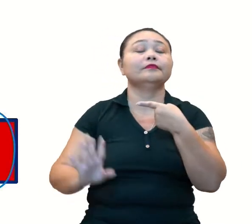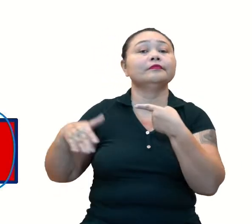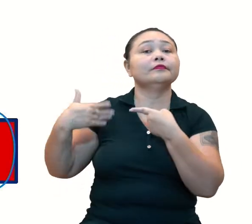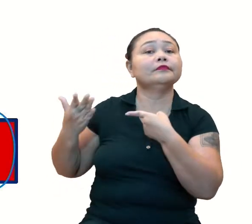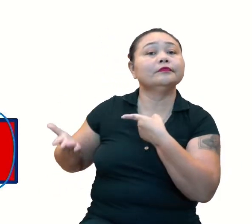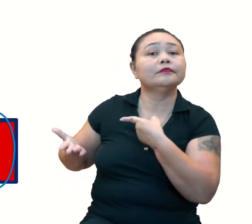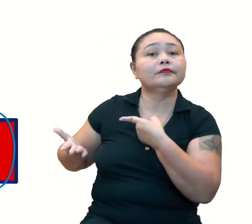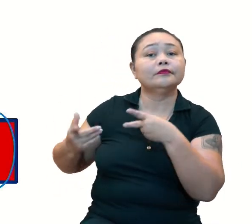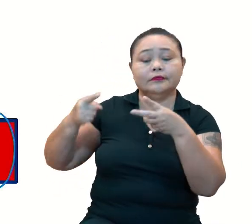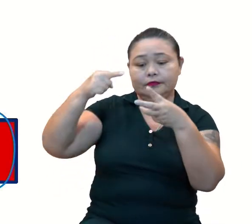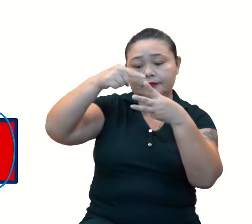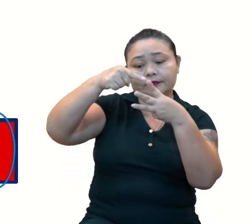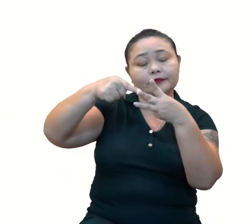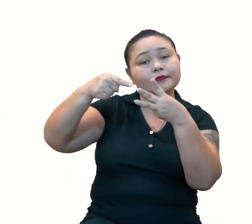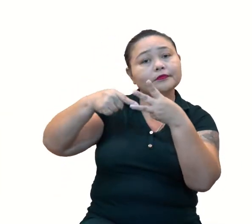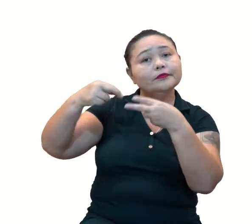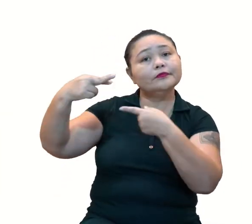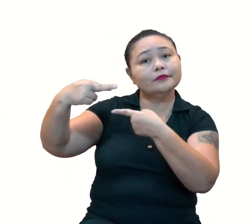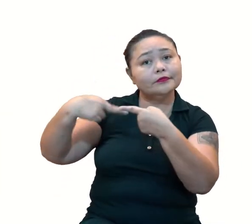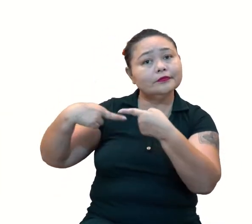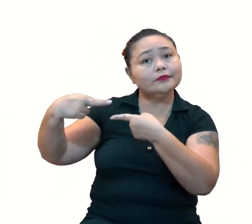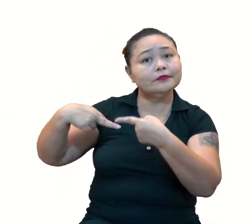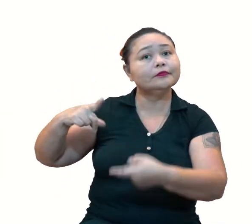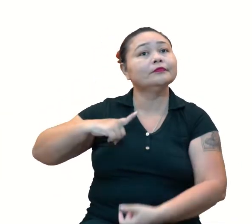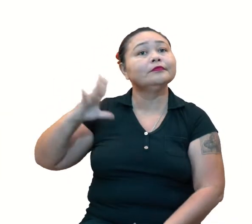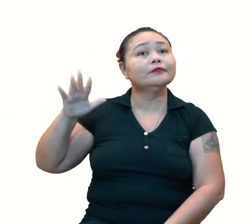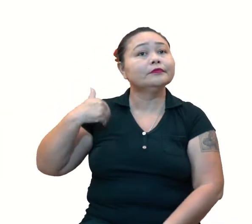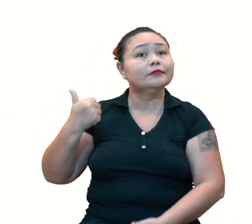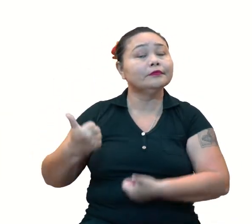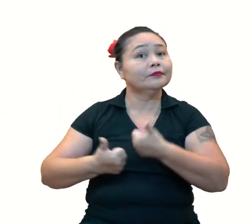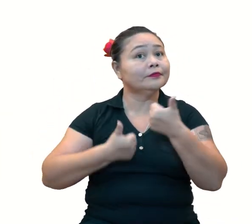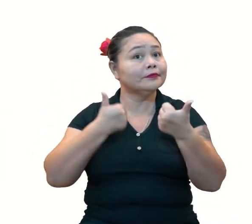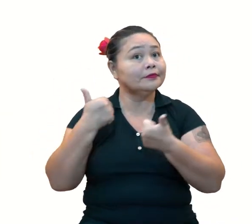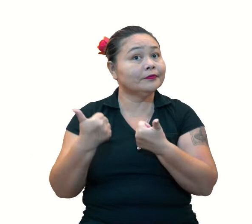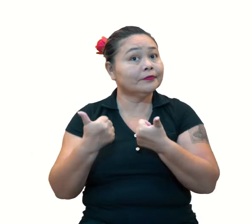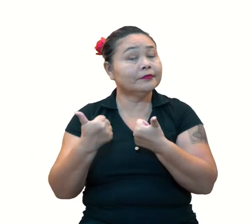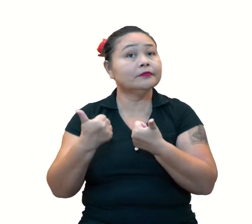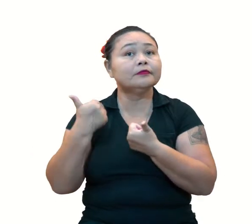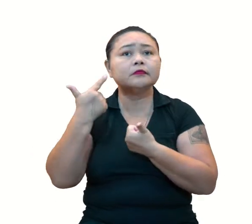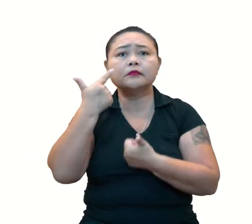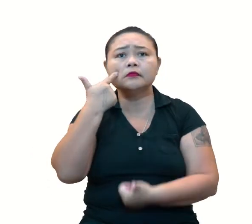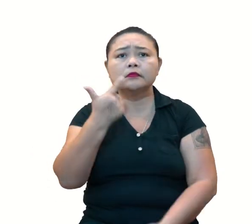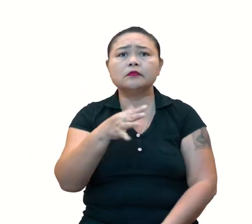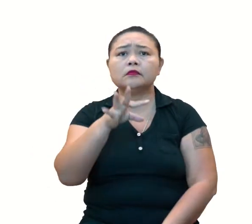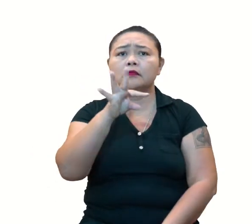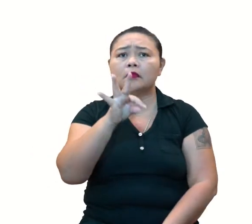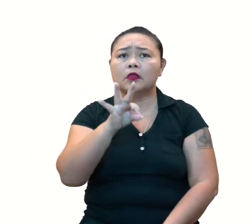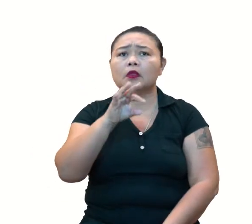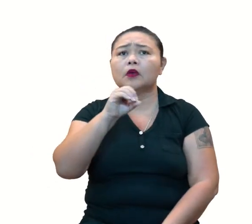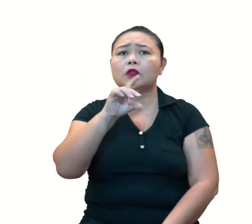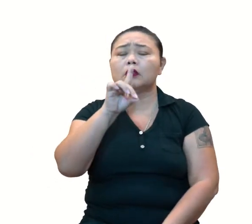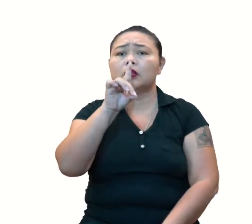as 3 relações trigonométricas, tá bom? Isso. Beleza. Já ouviu falar em teodolito?